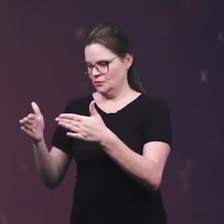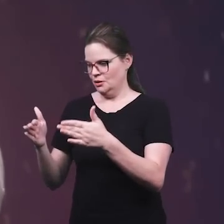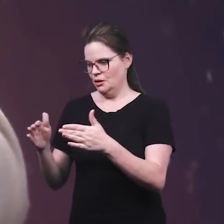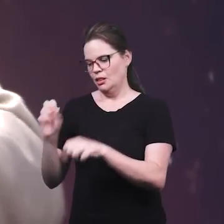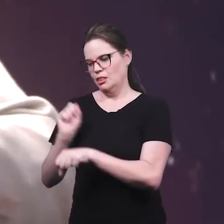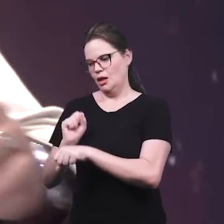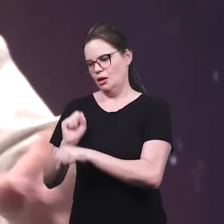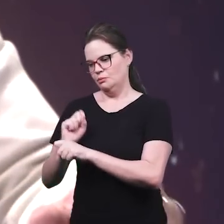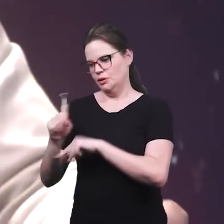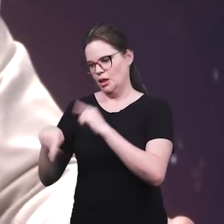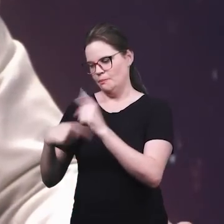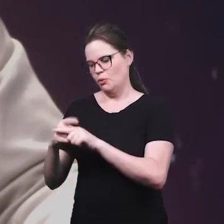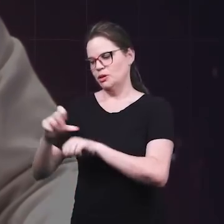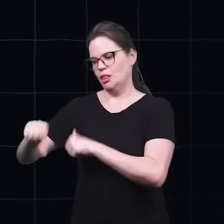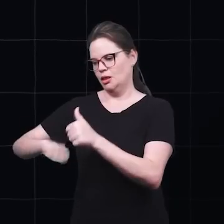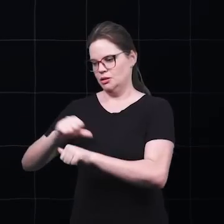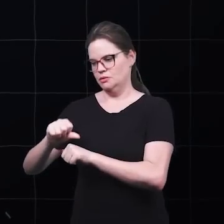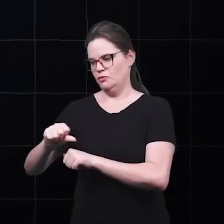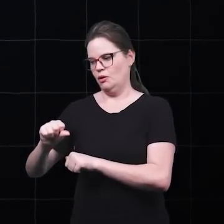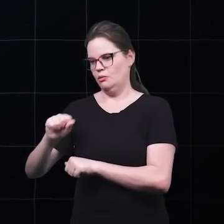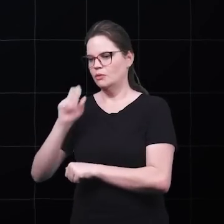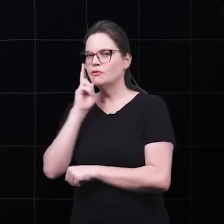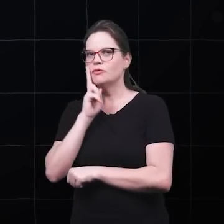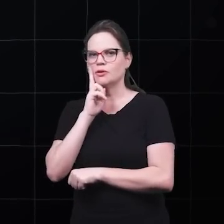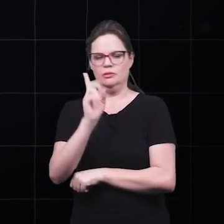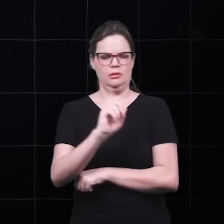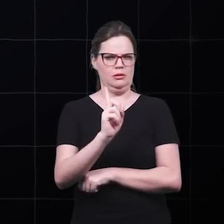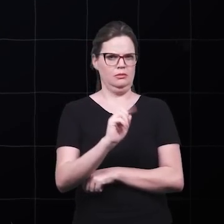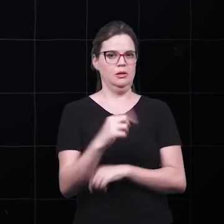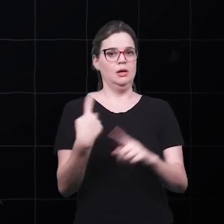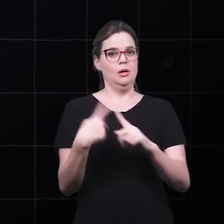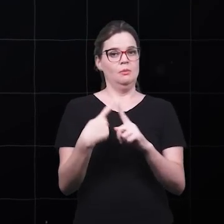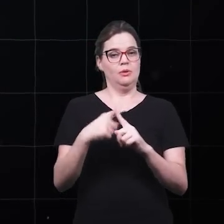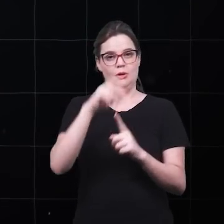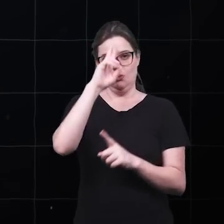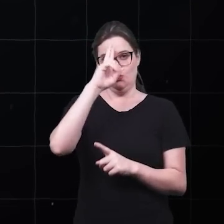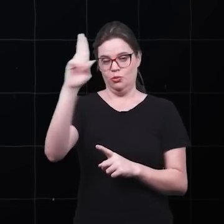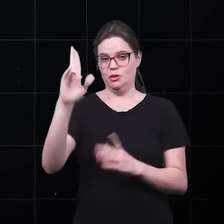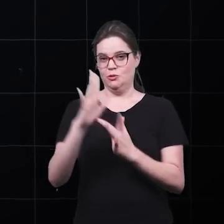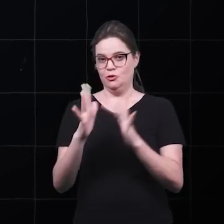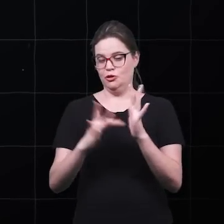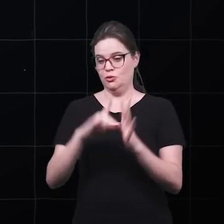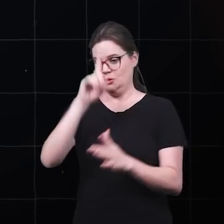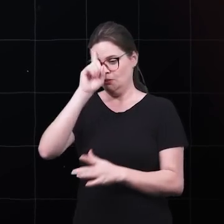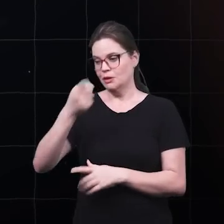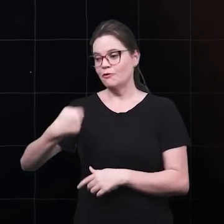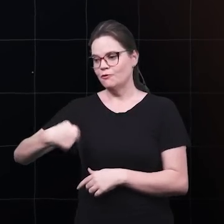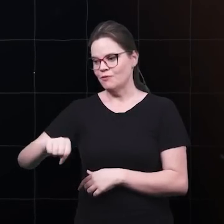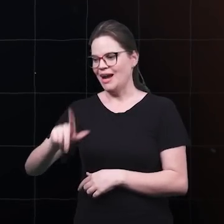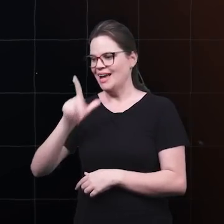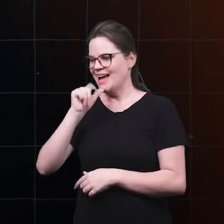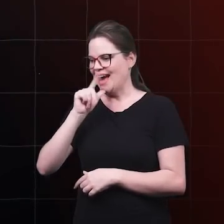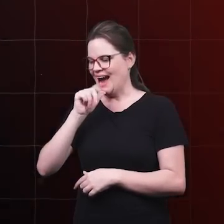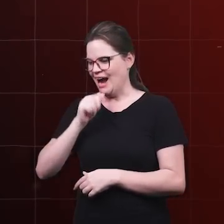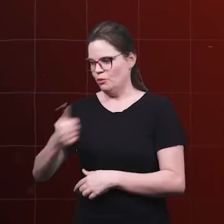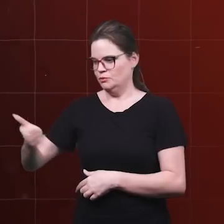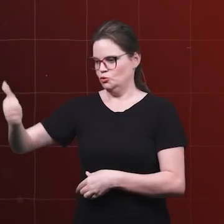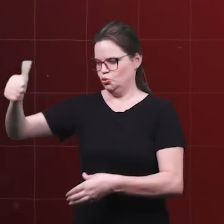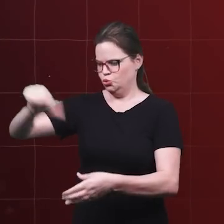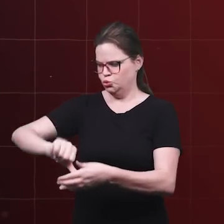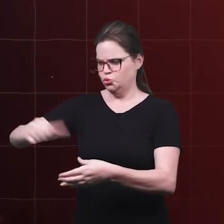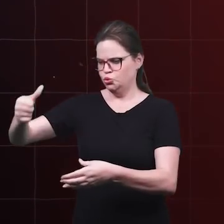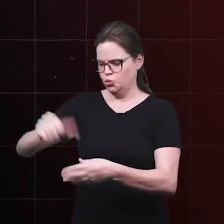vinho. Porque a gente lê, olha, no versículo 7 fala, enchei d'água as talhas, e aí logo depois, encheram até em